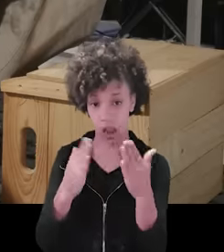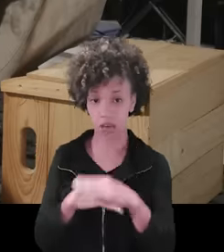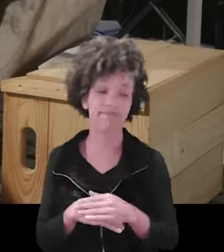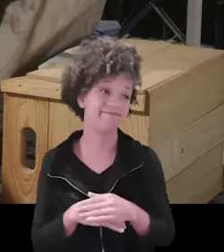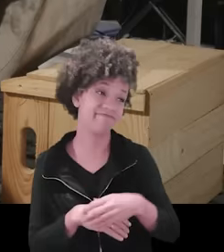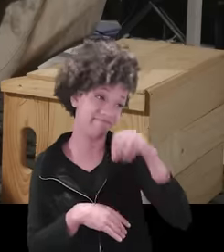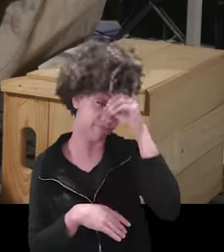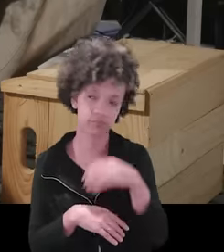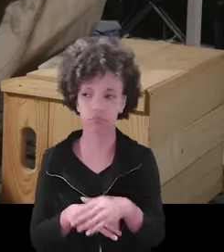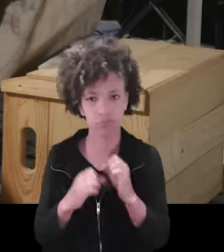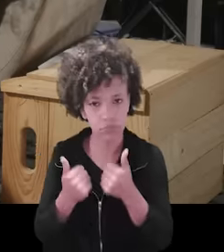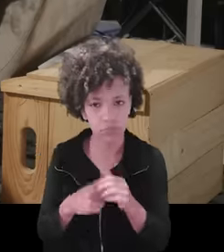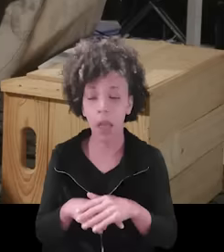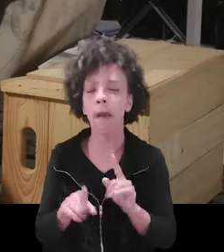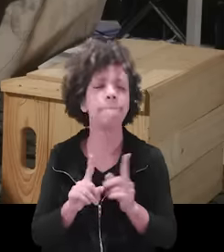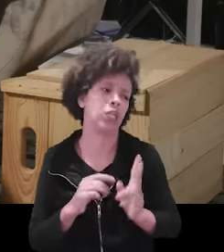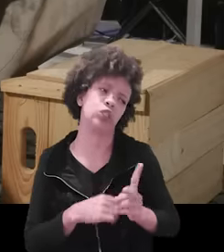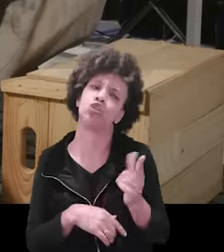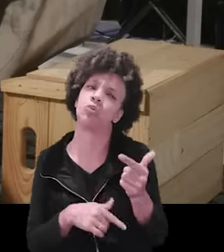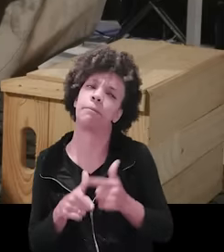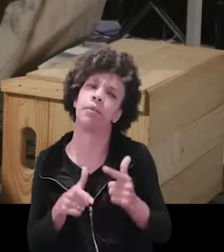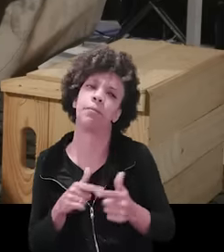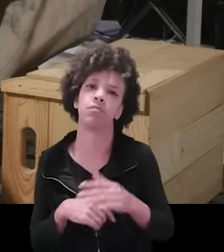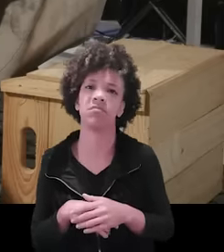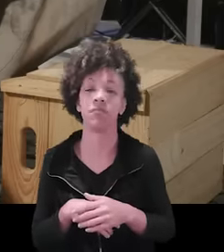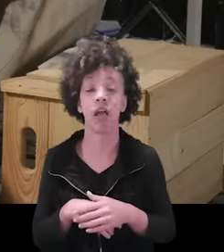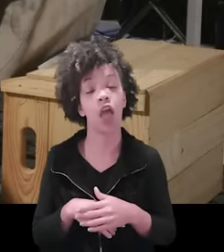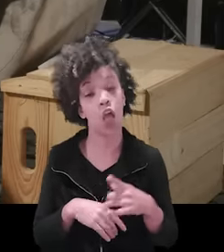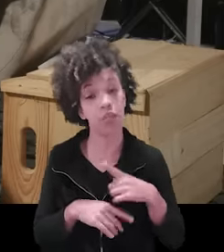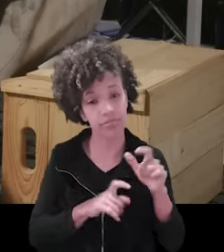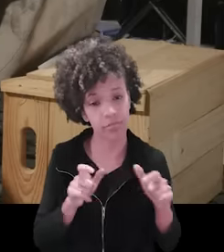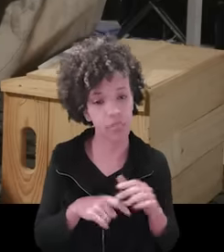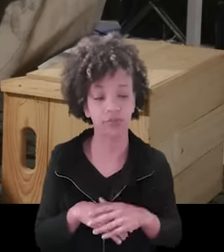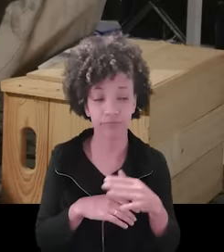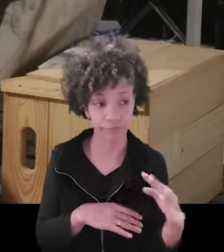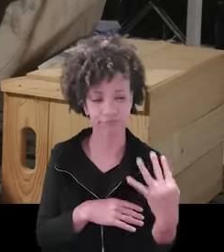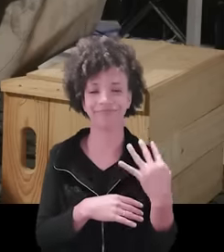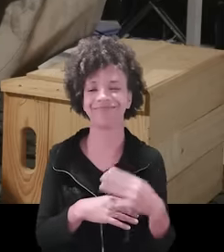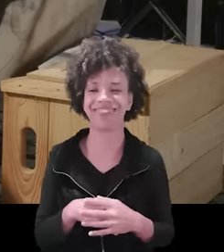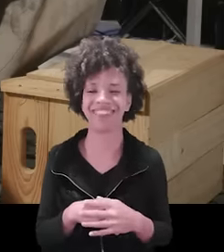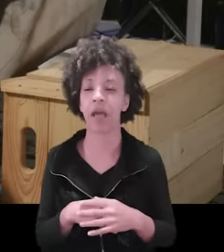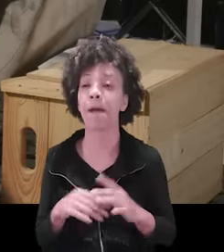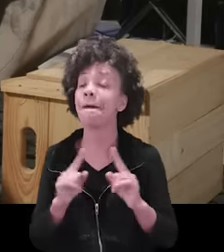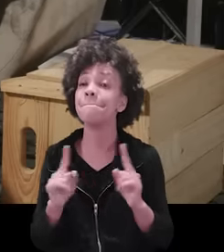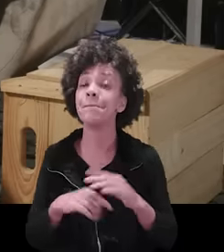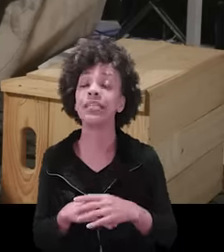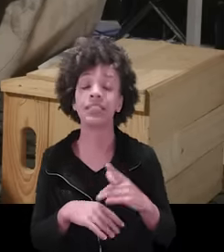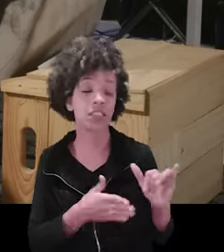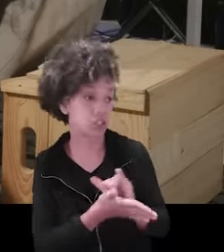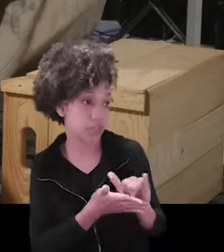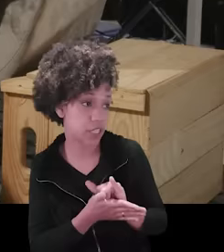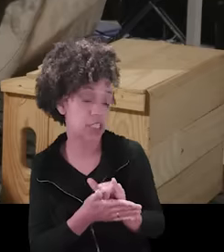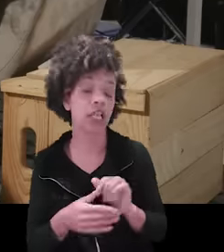é bem balada não sei lá continua não tem problema são tem público tem o meu sofá que você tem que ela trabalha tanto